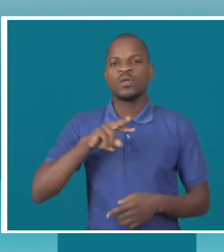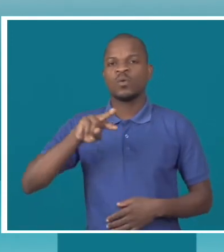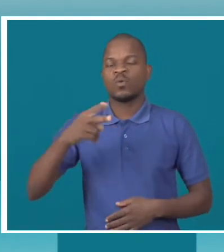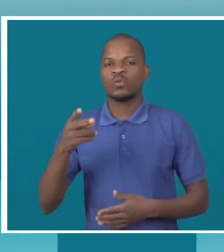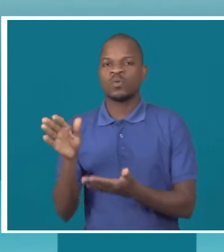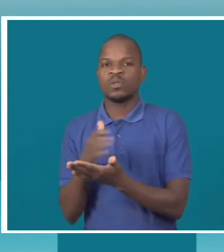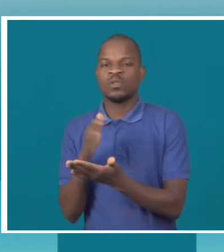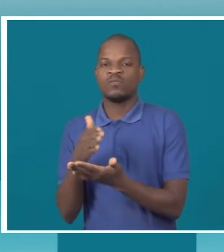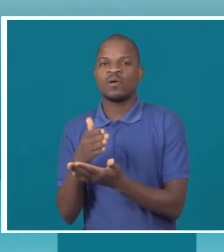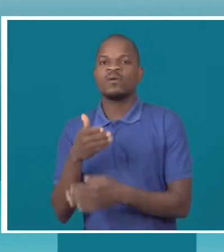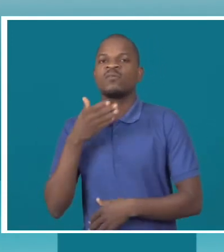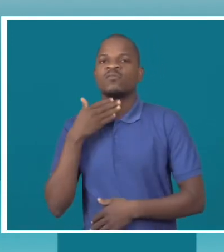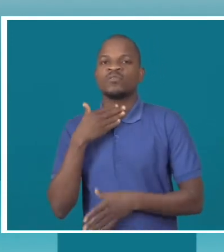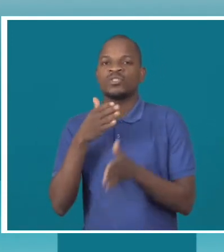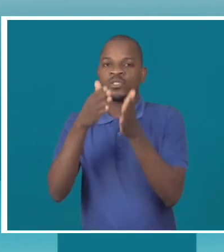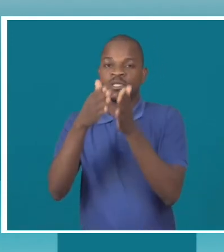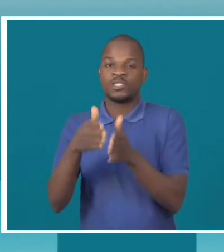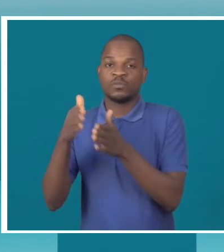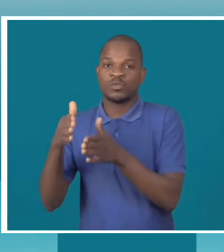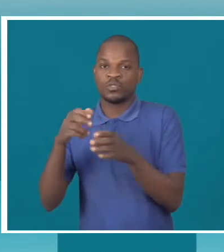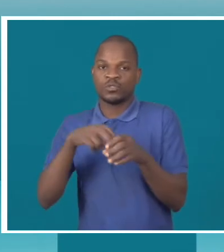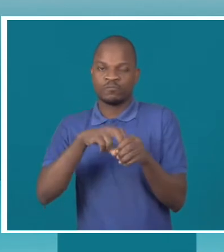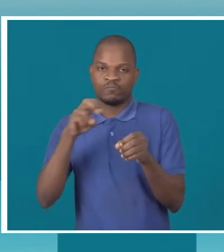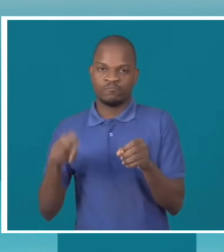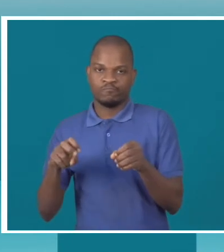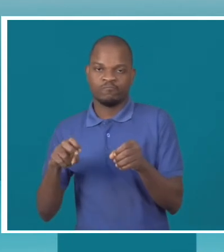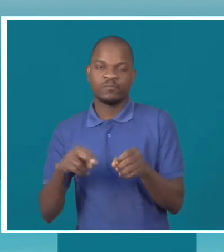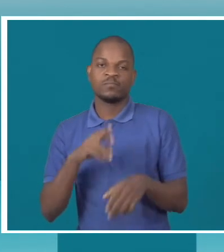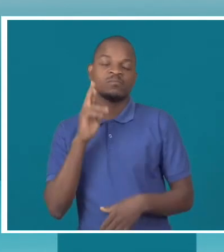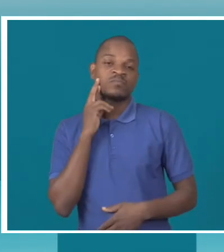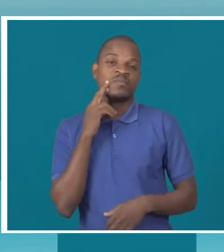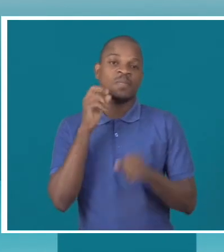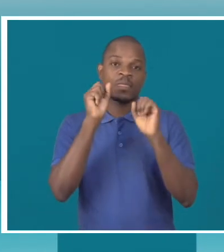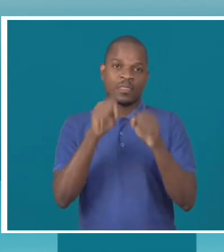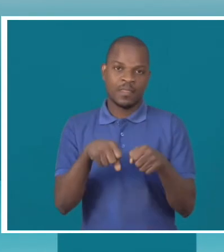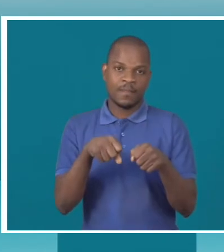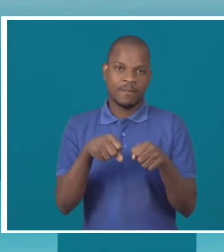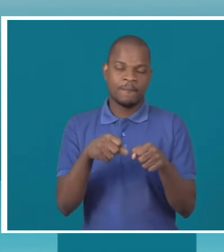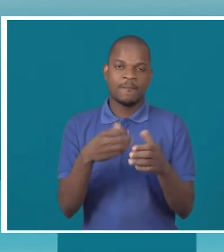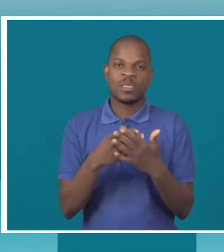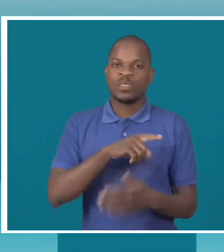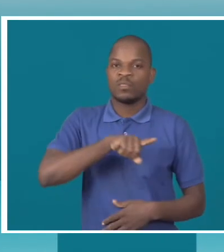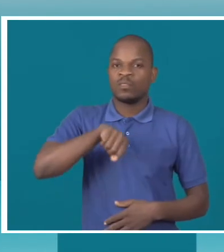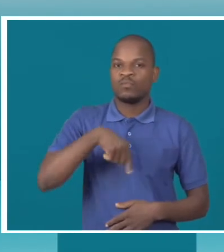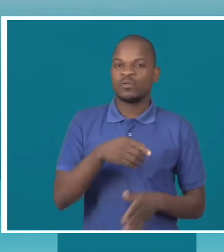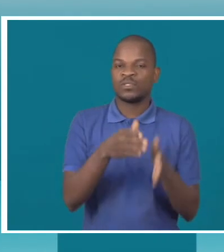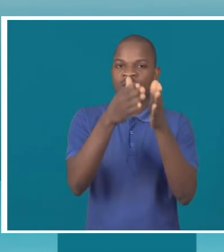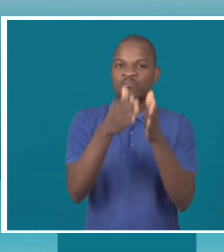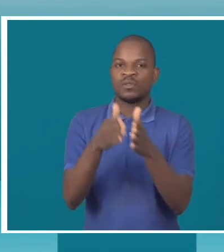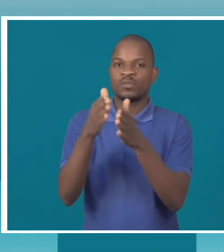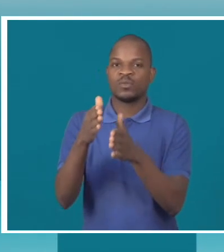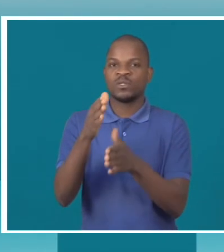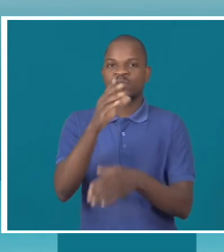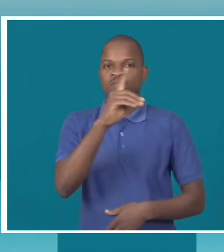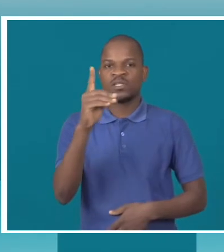a voz dos abandonados. Evitei dizer diretamente que nós, pessoas com deficiência,